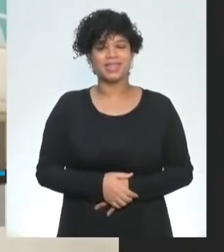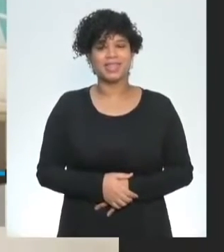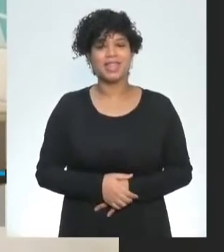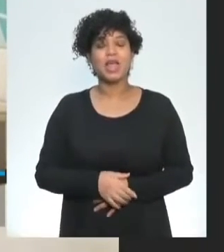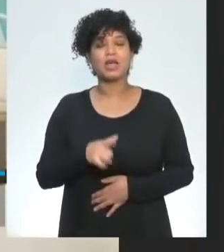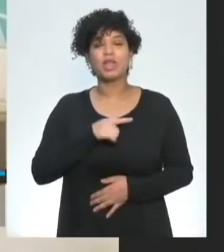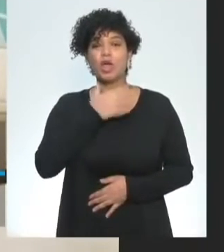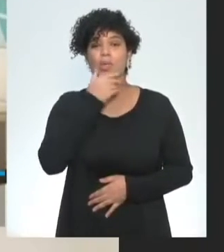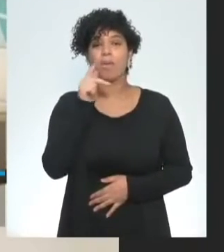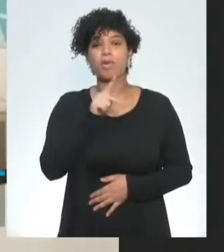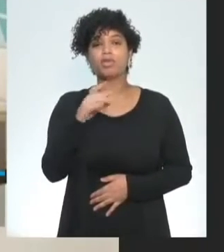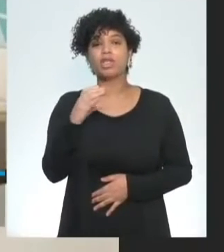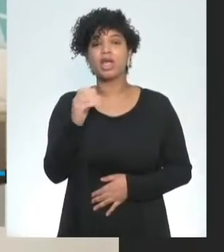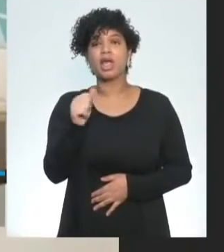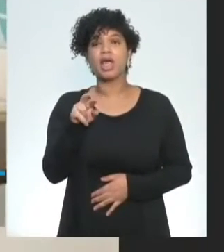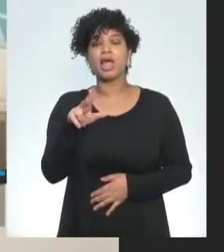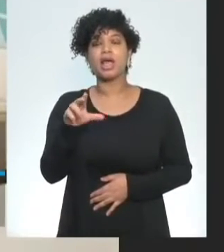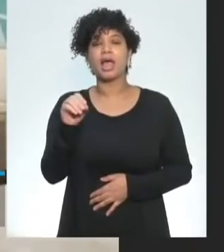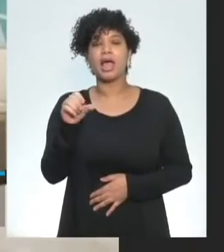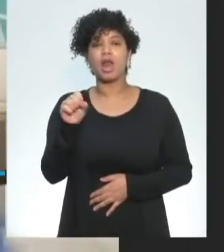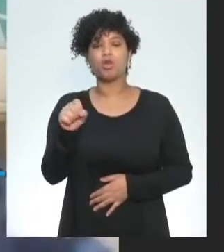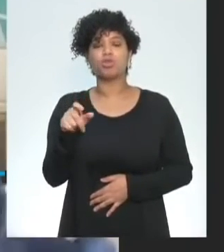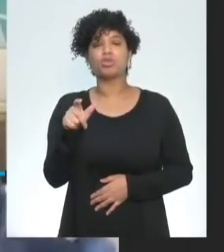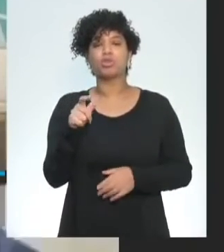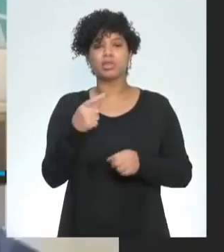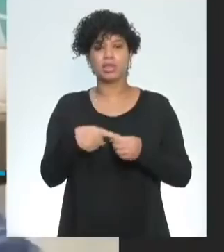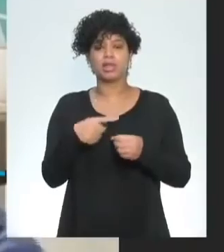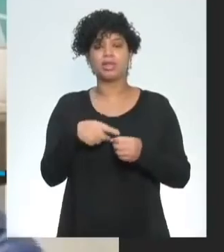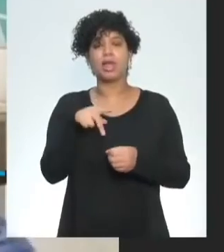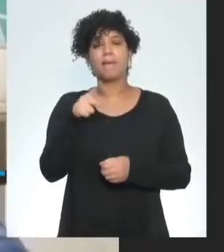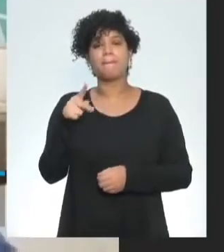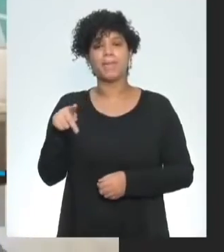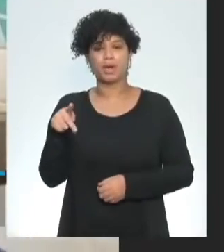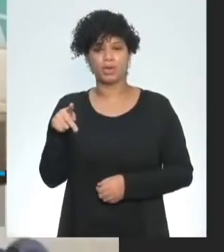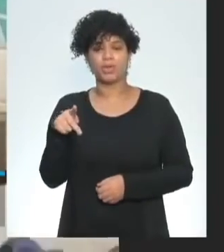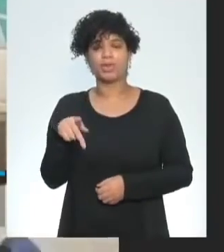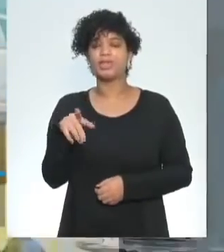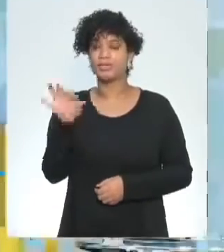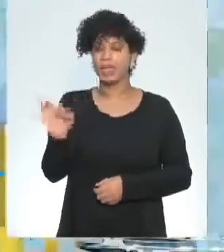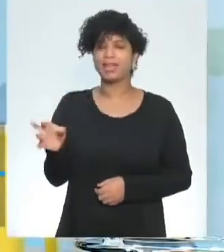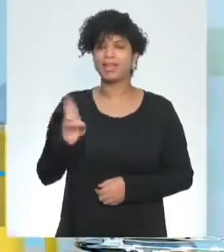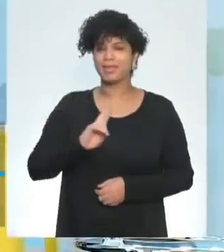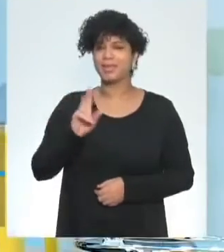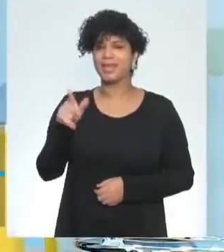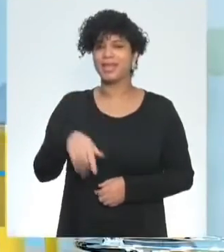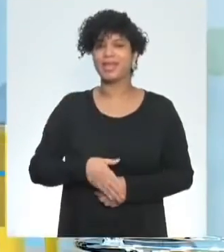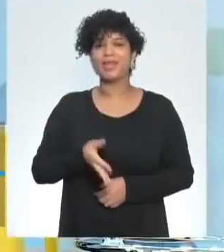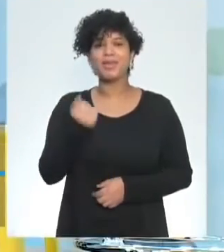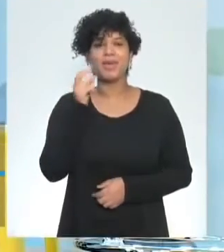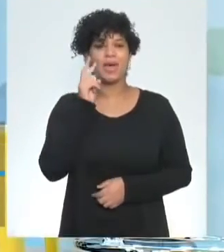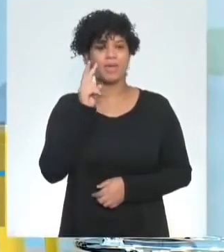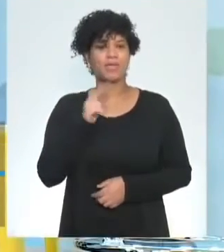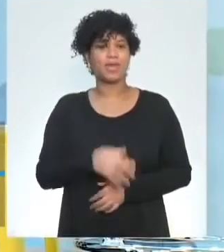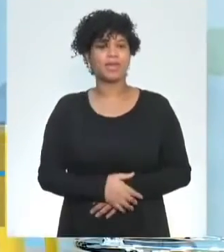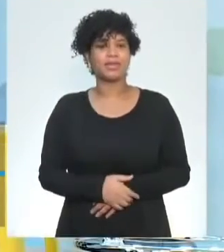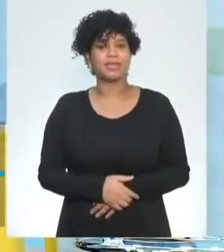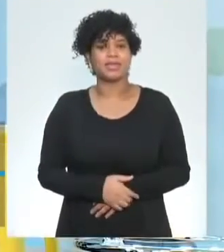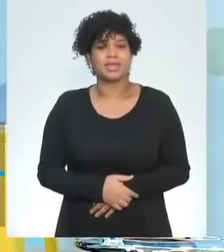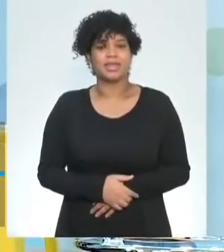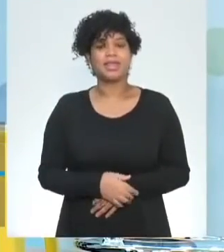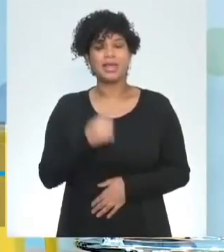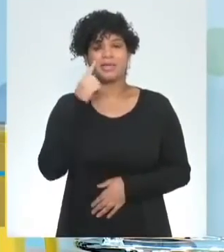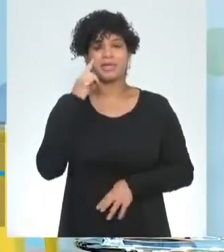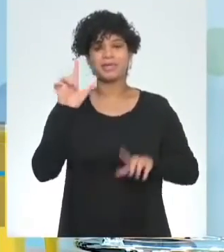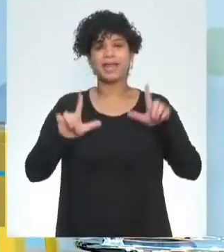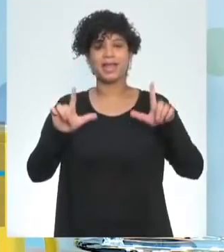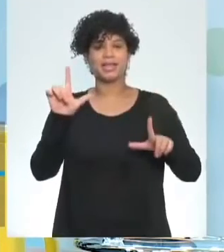do professor Carlos Peruíbe. E aí, professora, a resposta está certa? Vamos ver aqui, Vitor. Será que dá para o Vitor olhar nossa tela aqui?